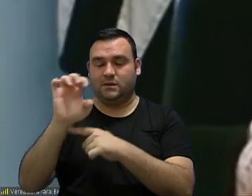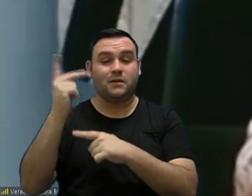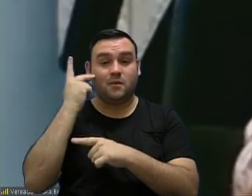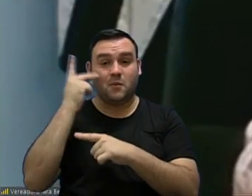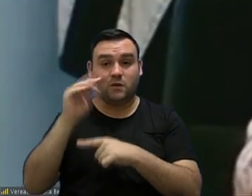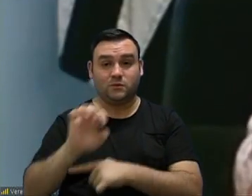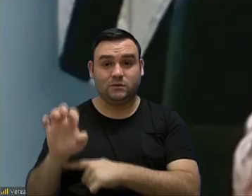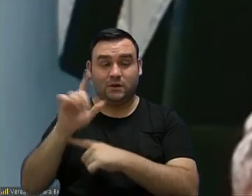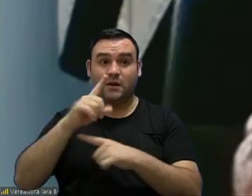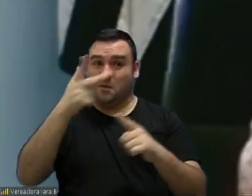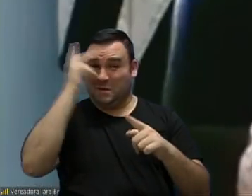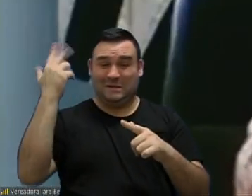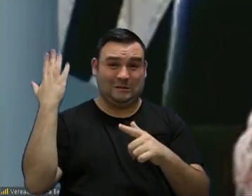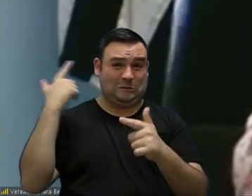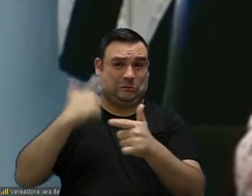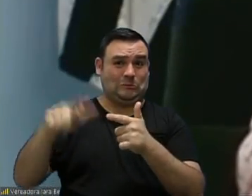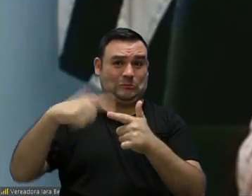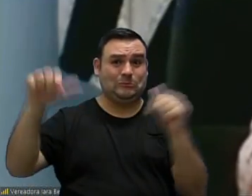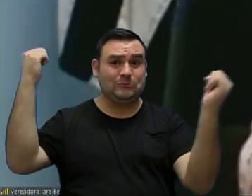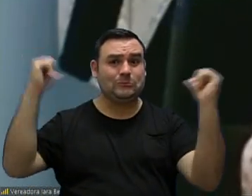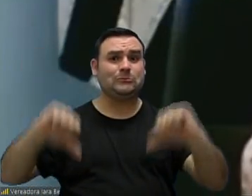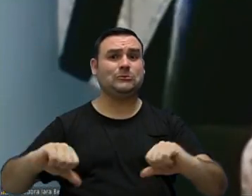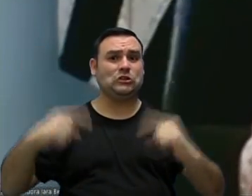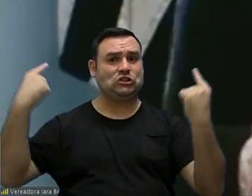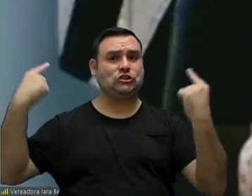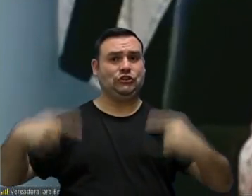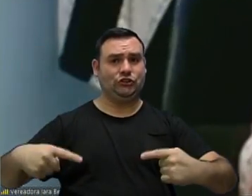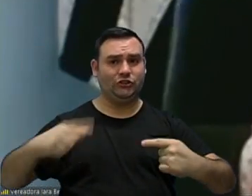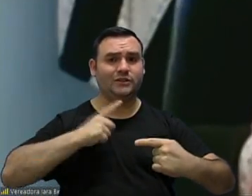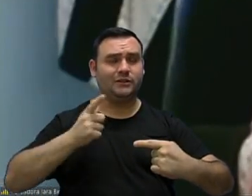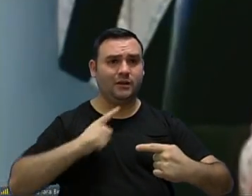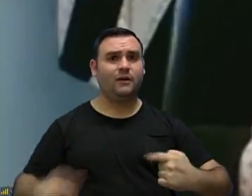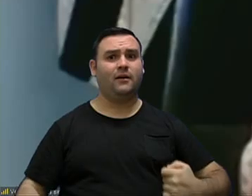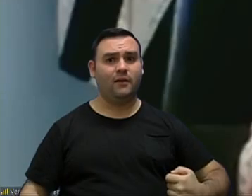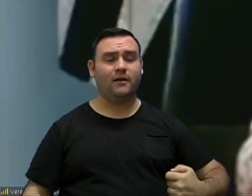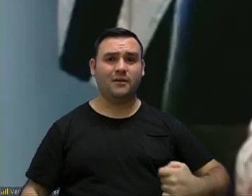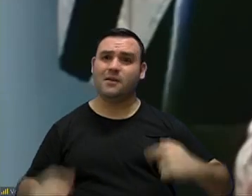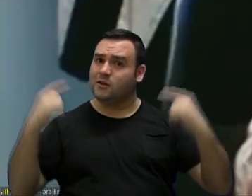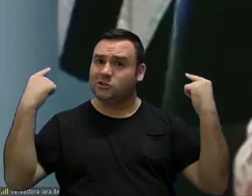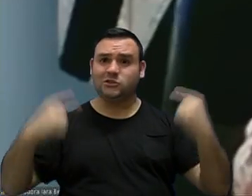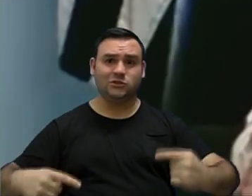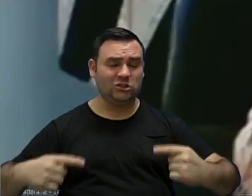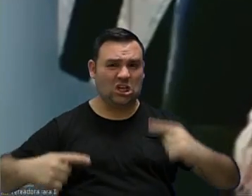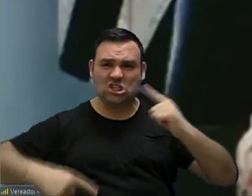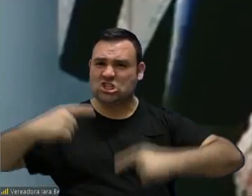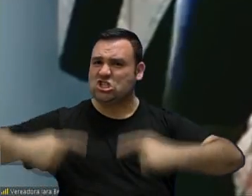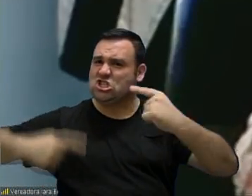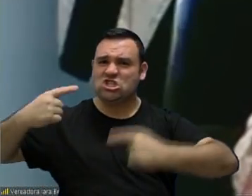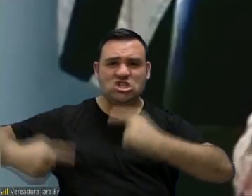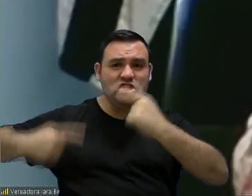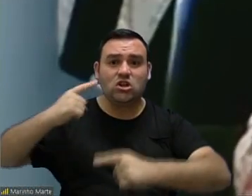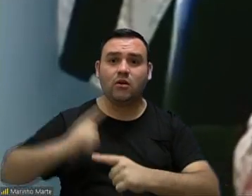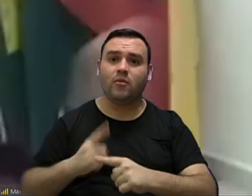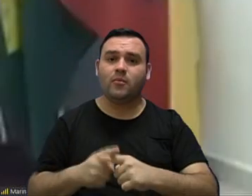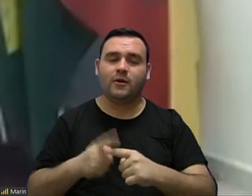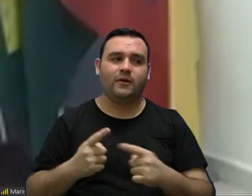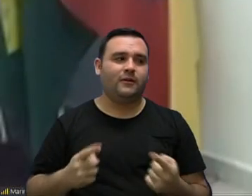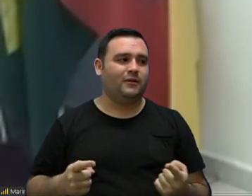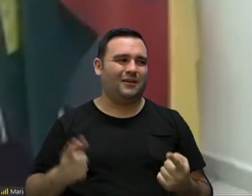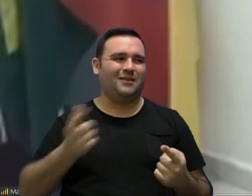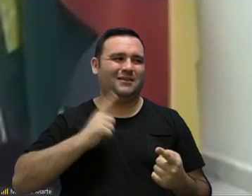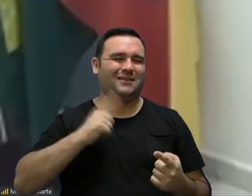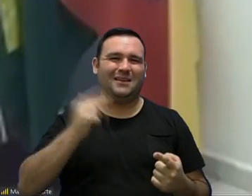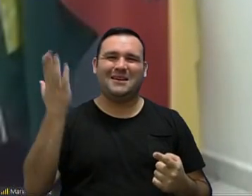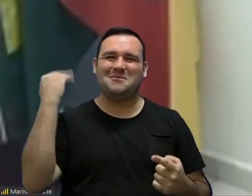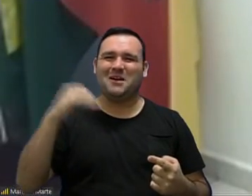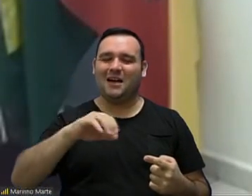e foi uma praça de guerra. Passou por um voto, se não me engano. Foi uma praça de guerra aquilo, porque isso bomba de gás